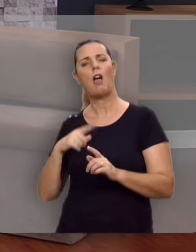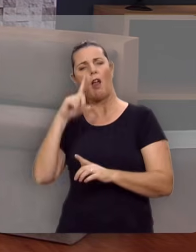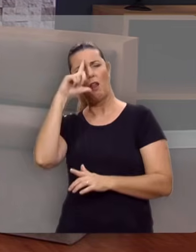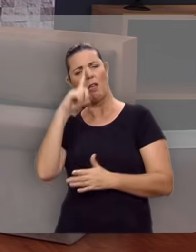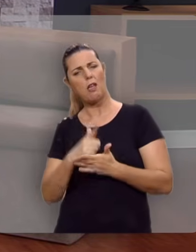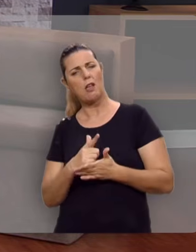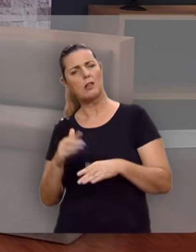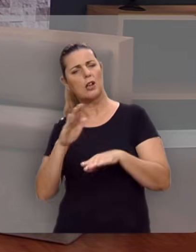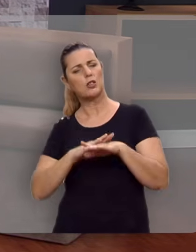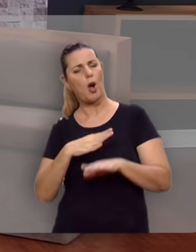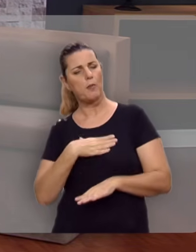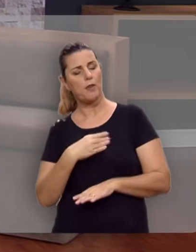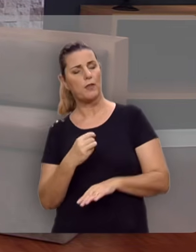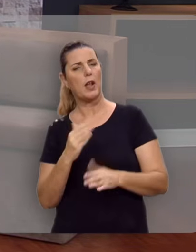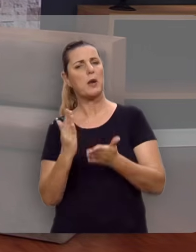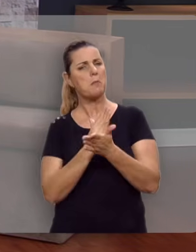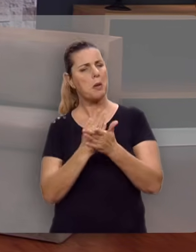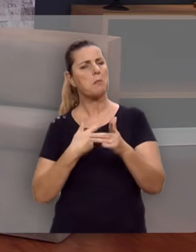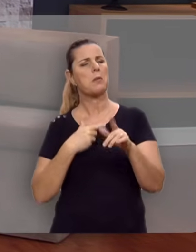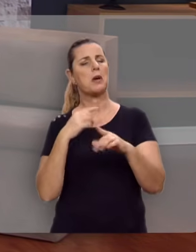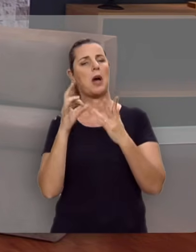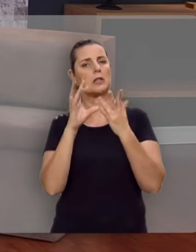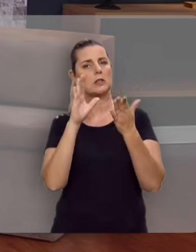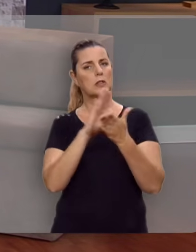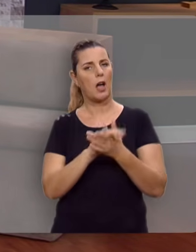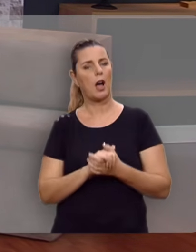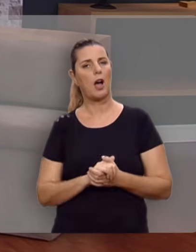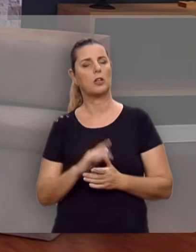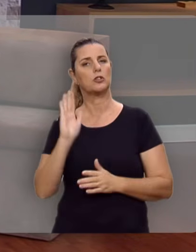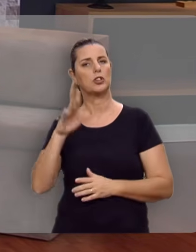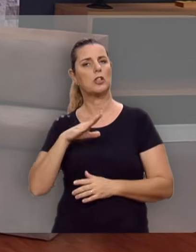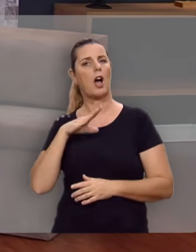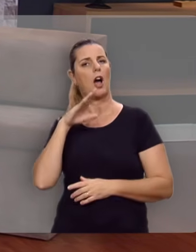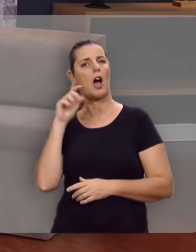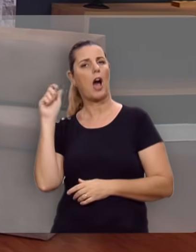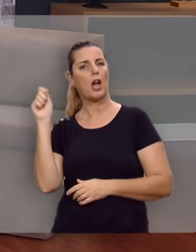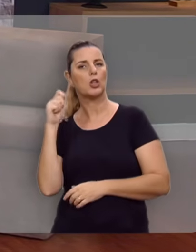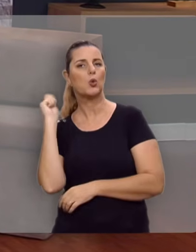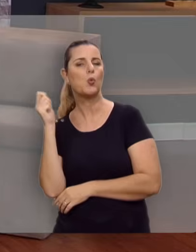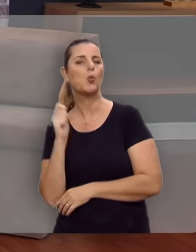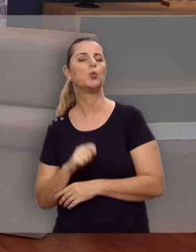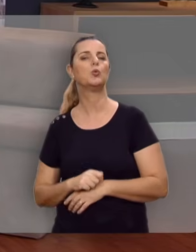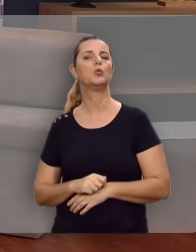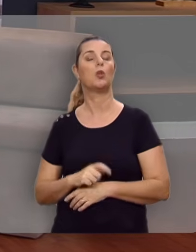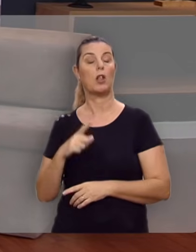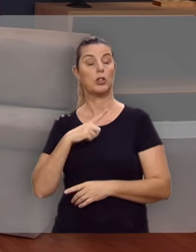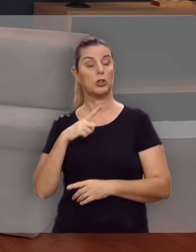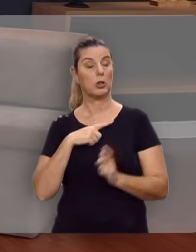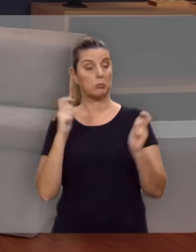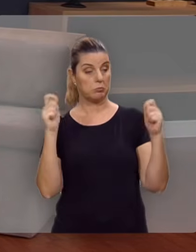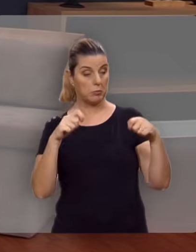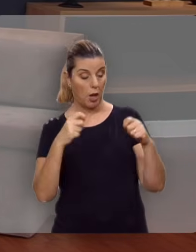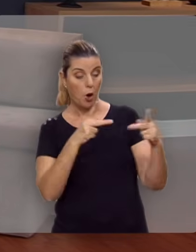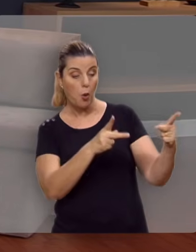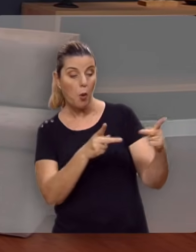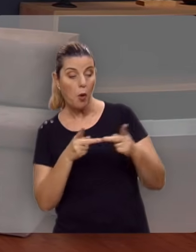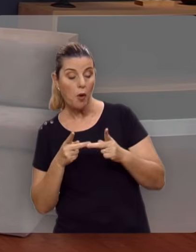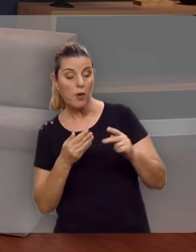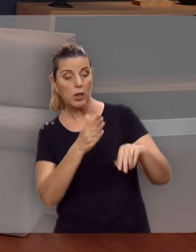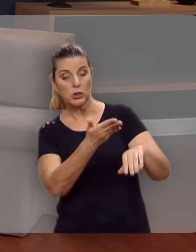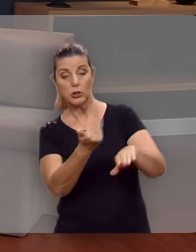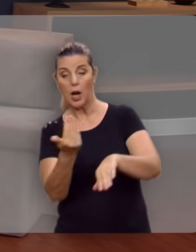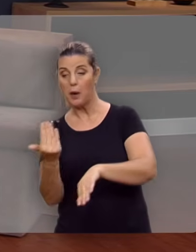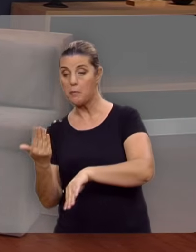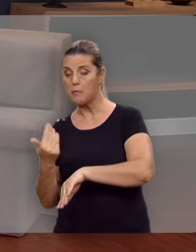filhos, mesmo depois deles casados, deles adultos. Ele tinha a capacidade de convidá-los,